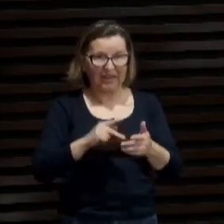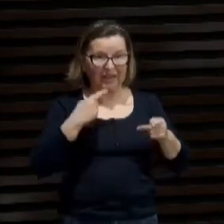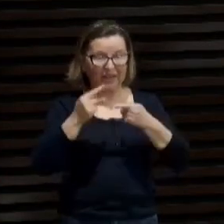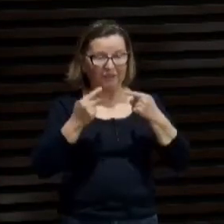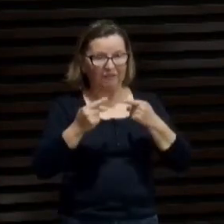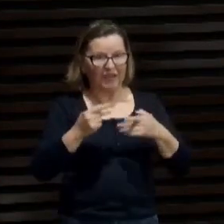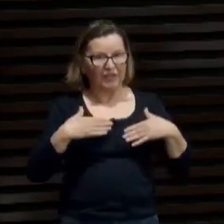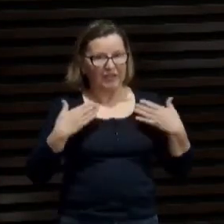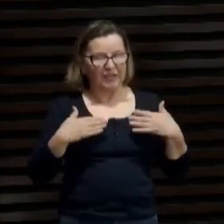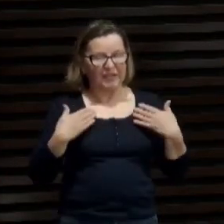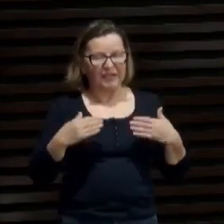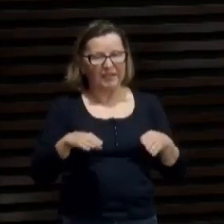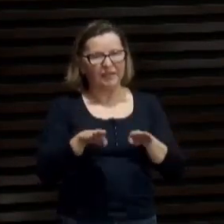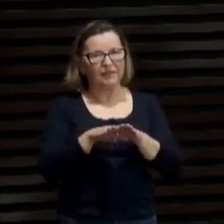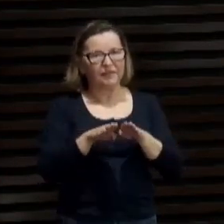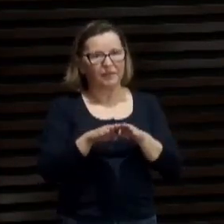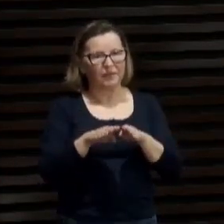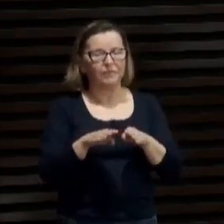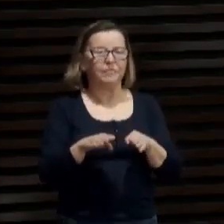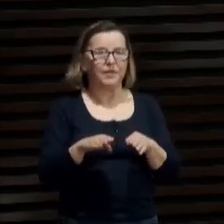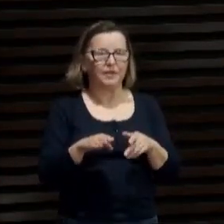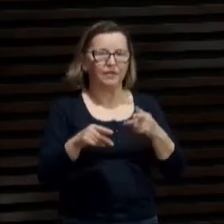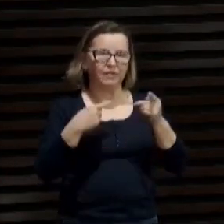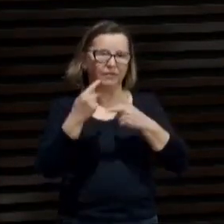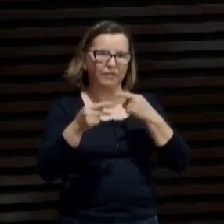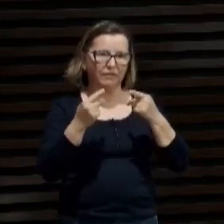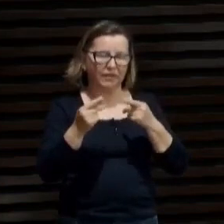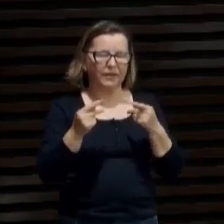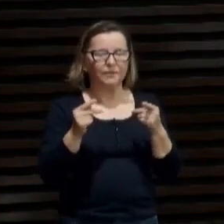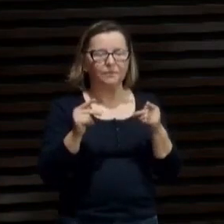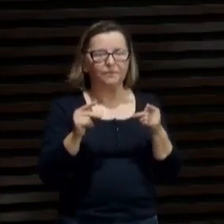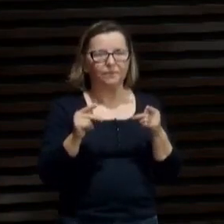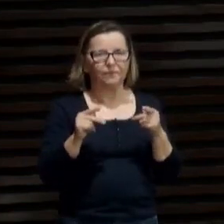cita um trecho, a gente não vai ler, não vai lá agora, mas eu vou só ler para vocês o que ele diz.